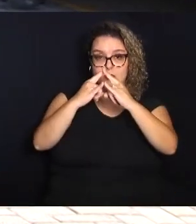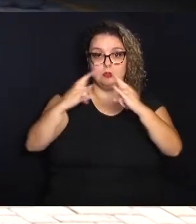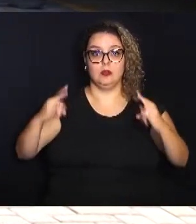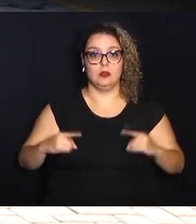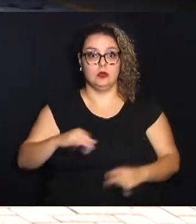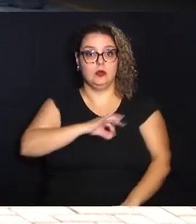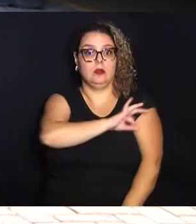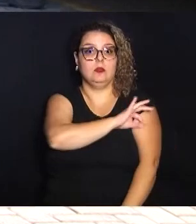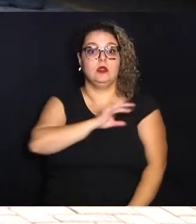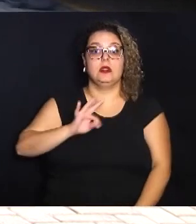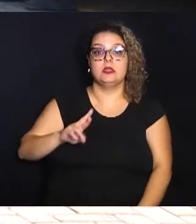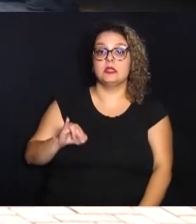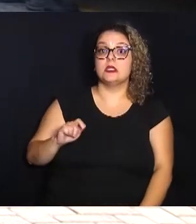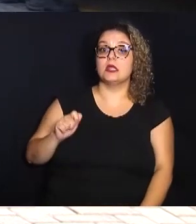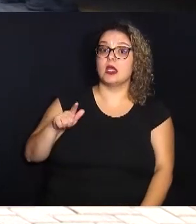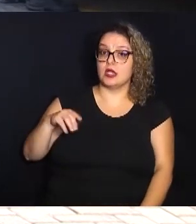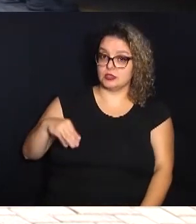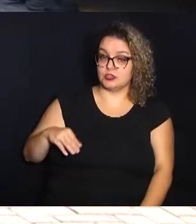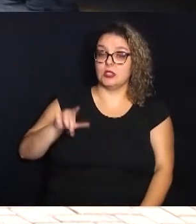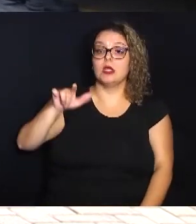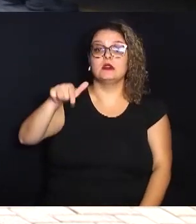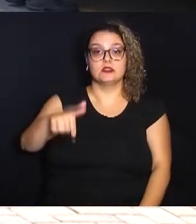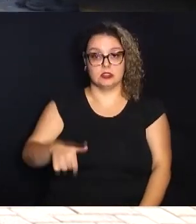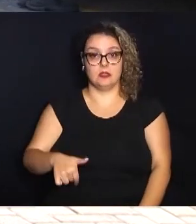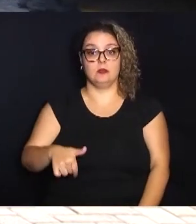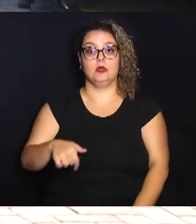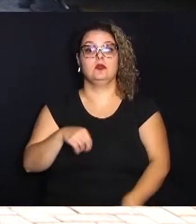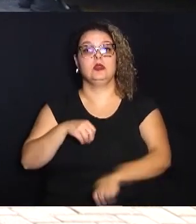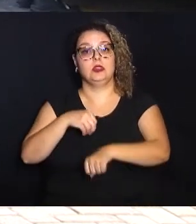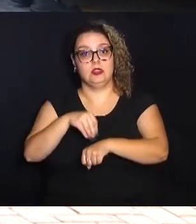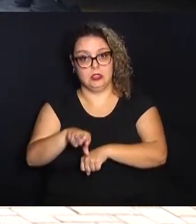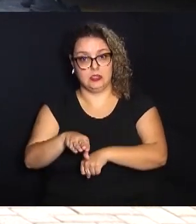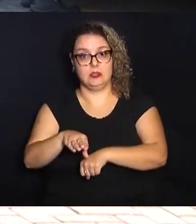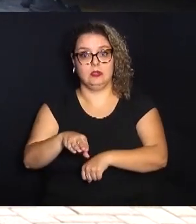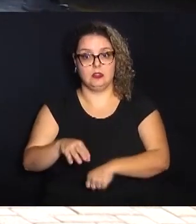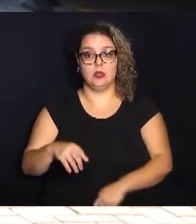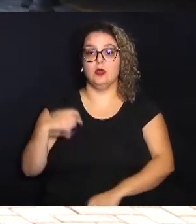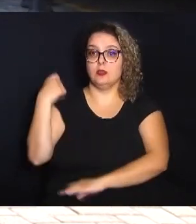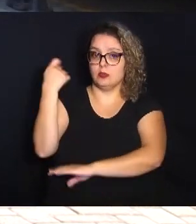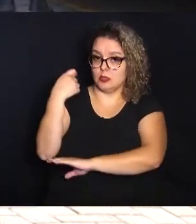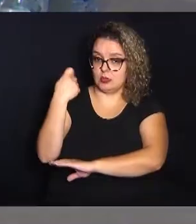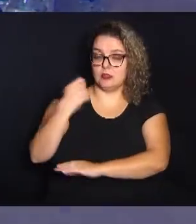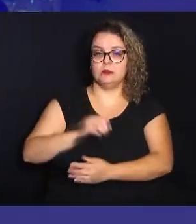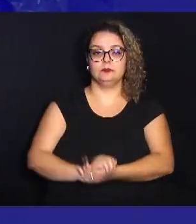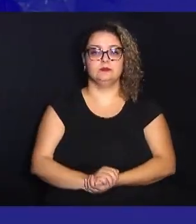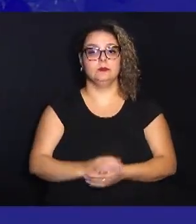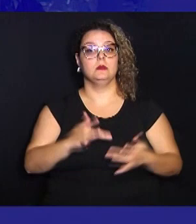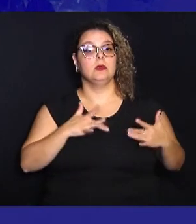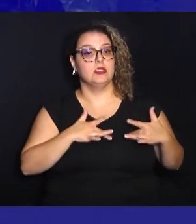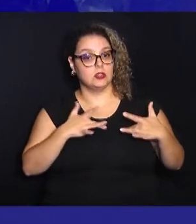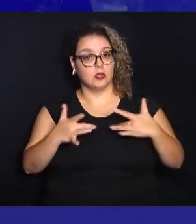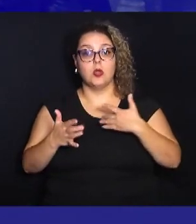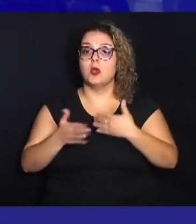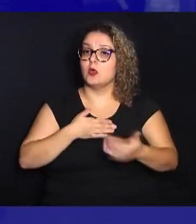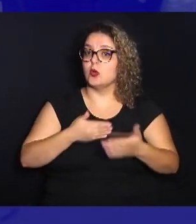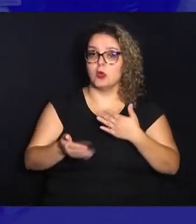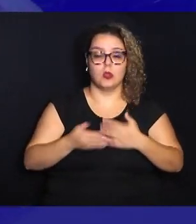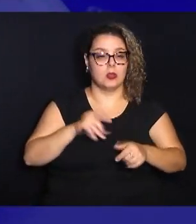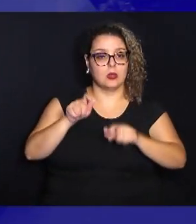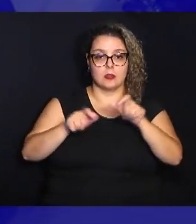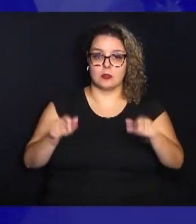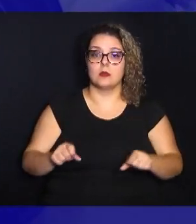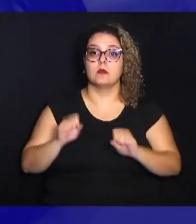onde irão passar por uma triagem e logo em seguida serão encaminhadas para o Rio Grande do Sul para doar qualquer